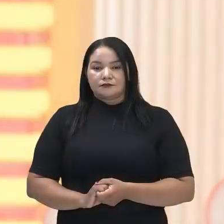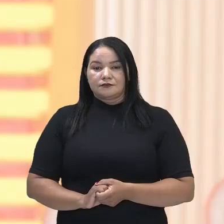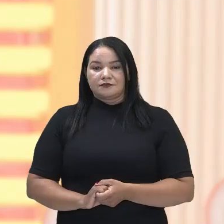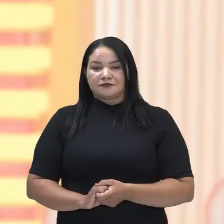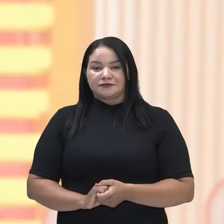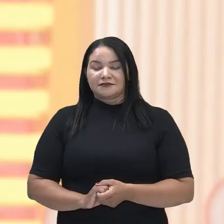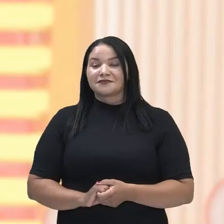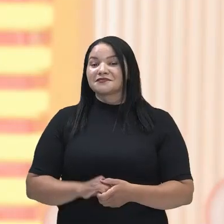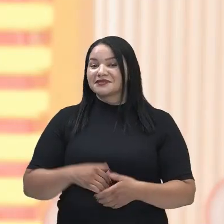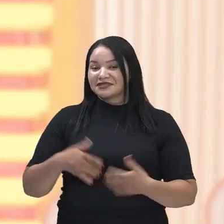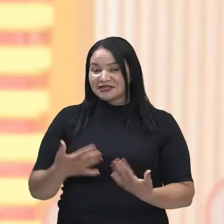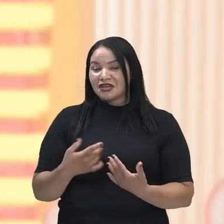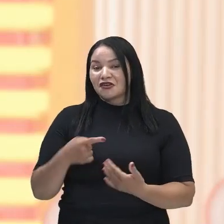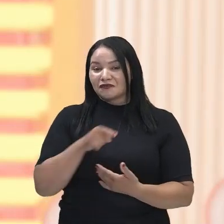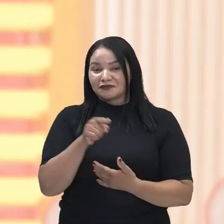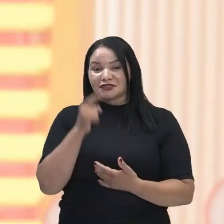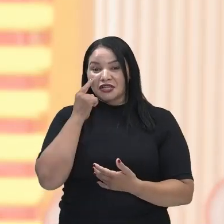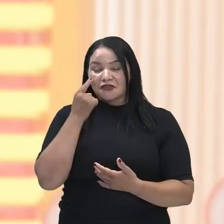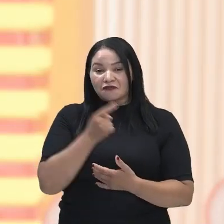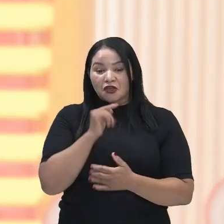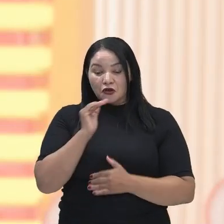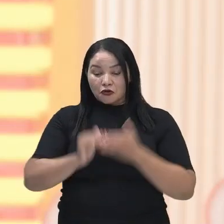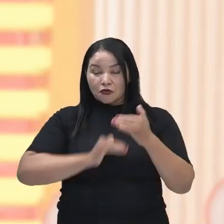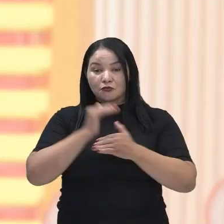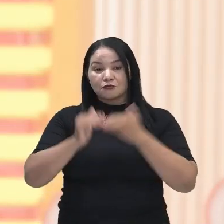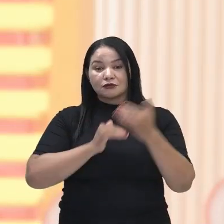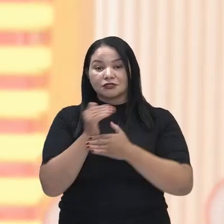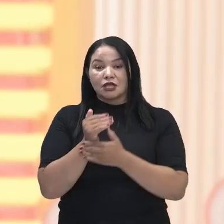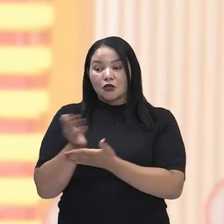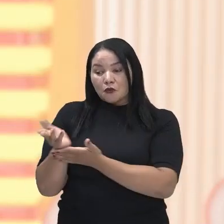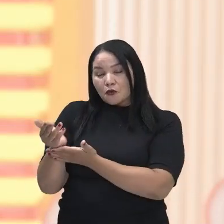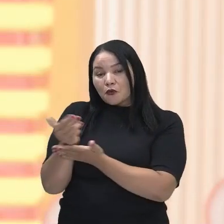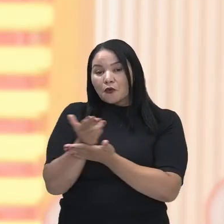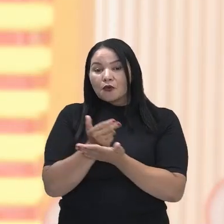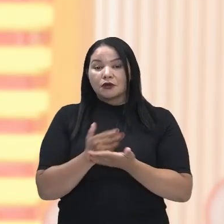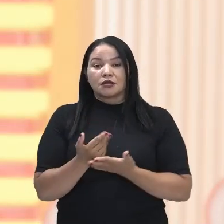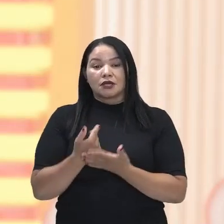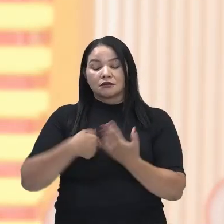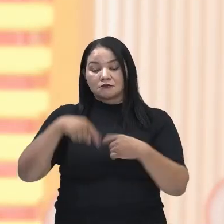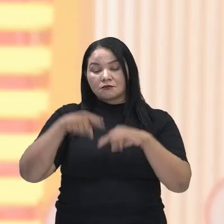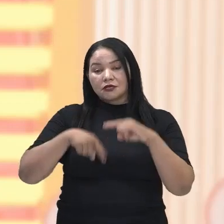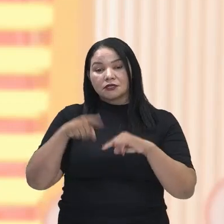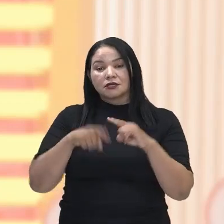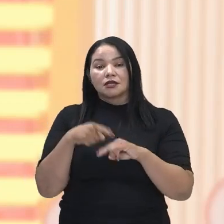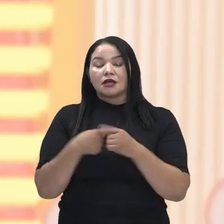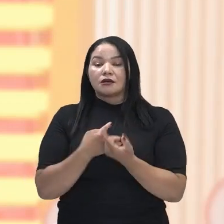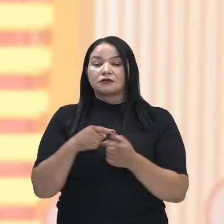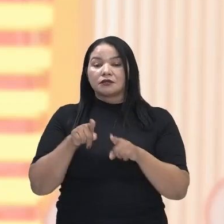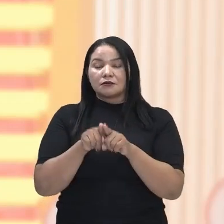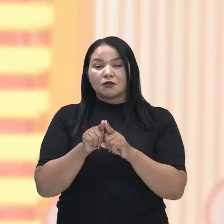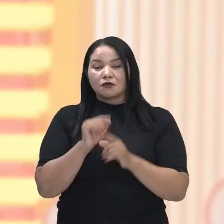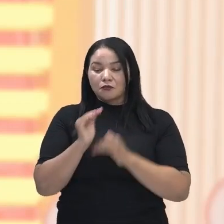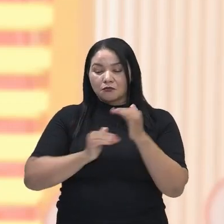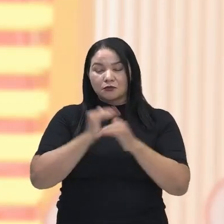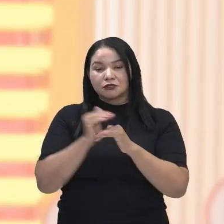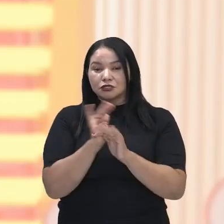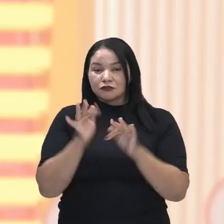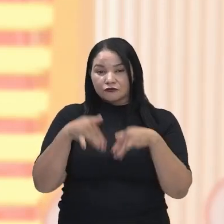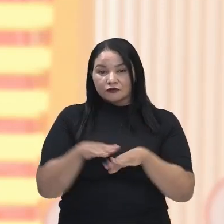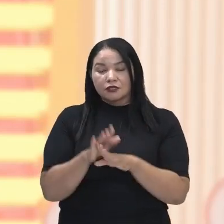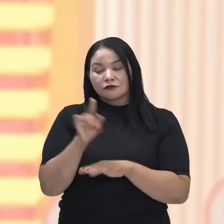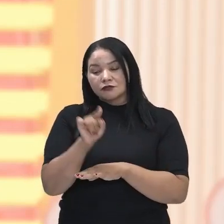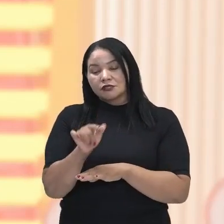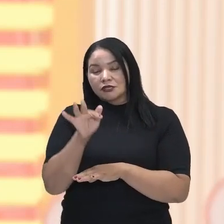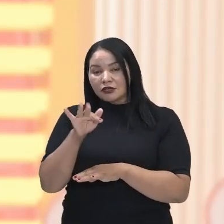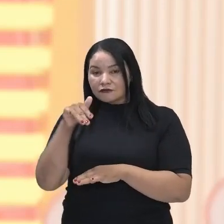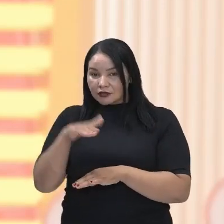Então, queridos, vocês viram aí todo o processo de coleta de matéria-prima até o processo final ali da Zona Franca de